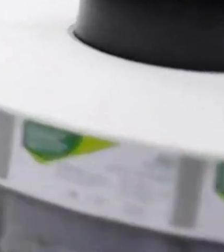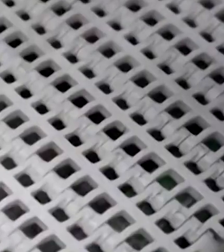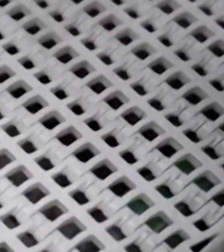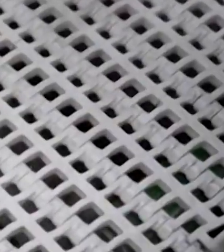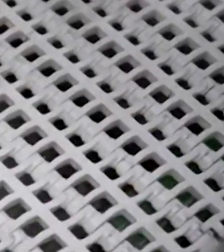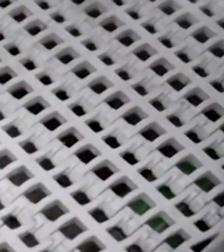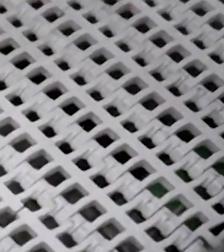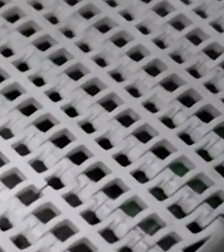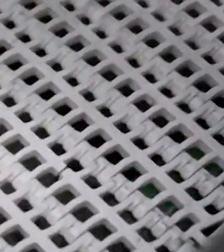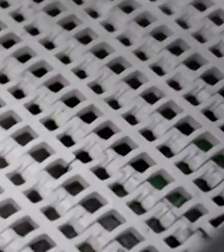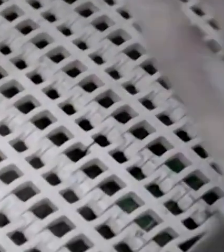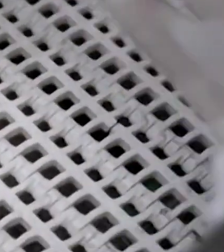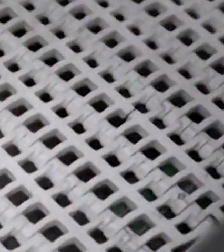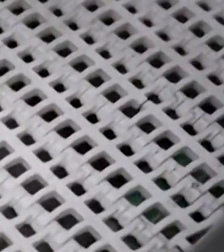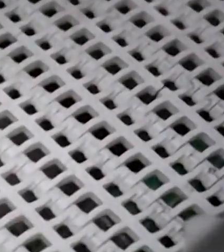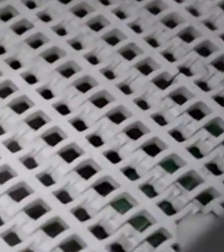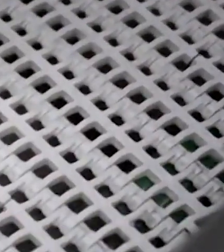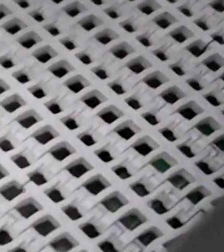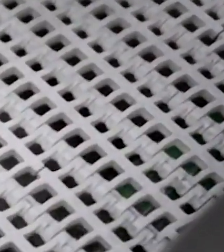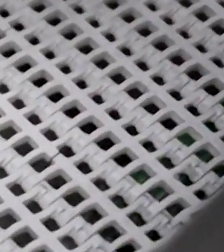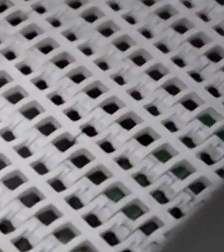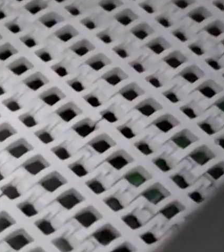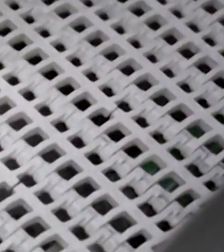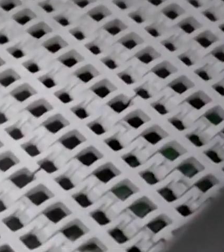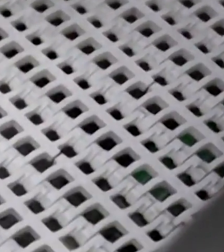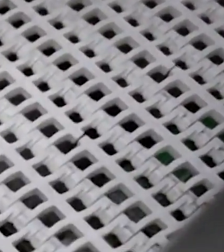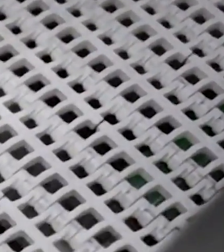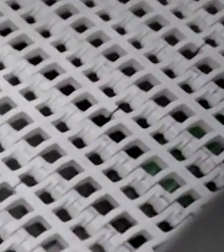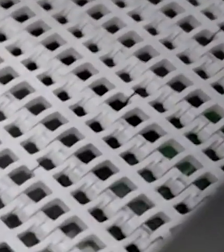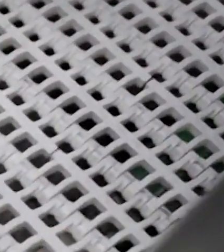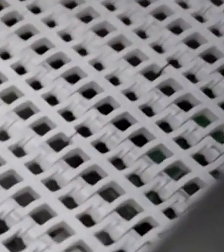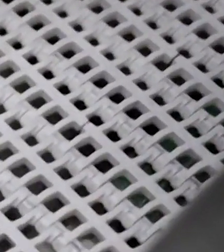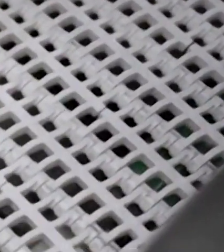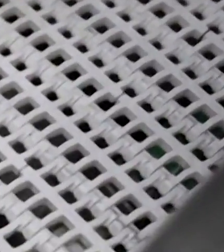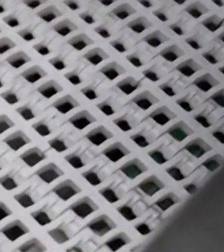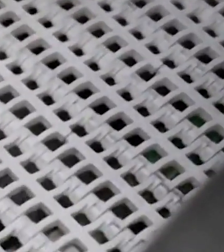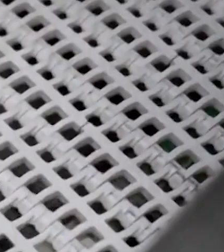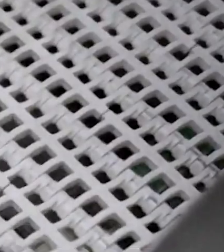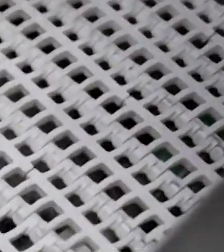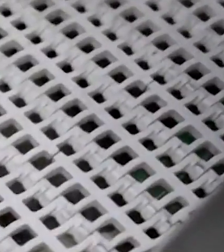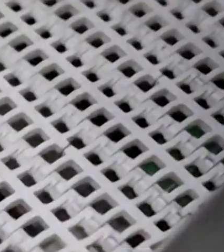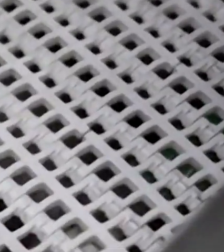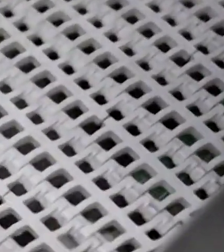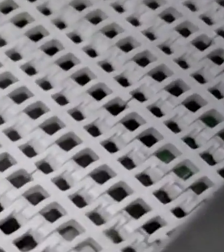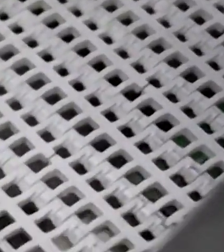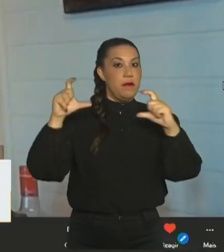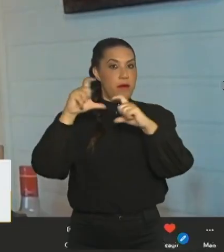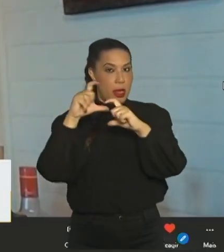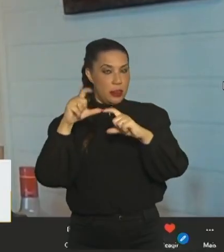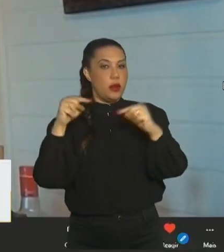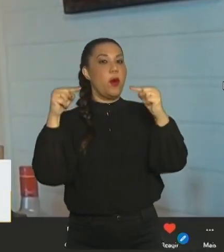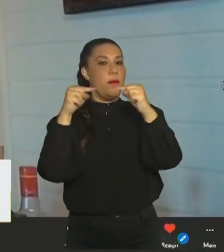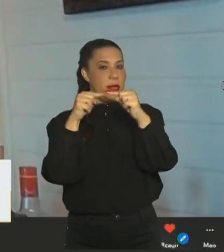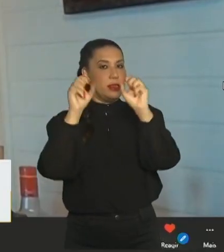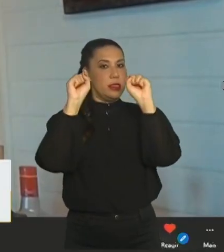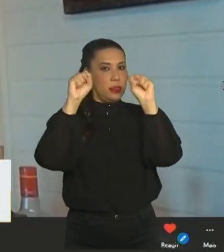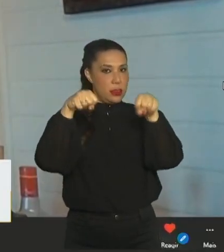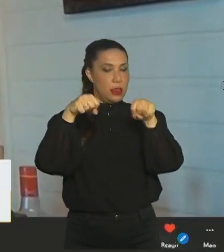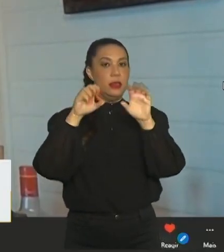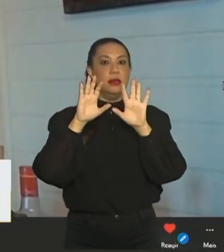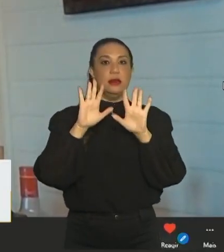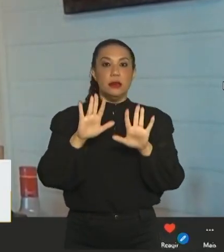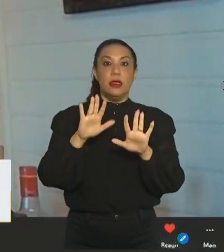diferentes no esquema, especificamente em relação à vacina AstraZeneca e a Pfizer. Inclusive,